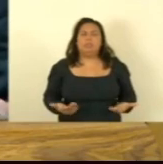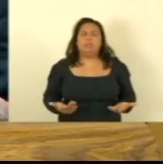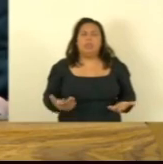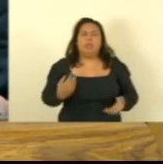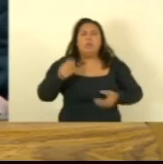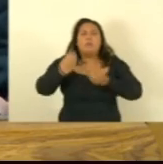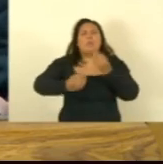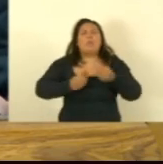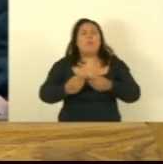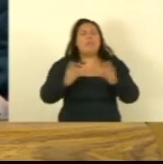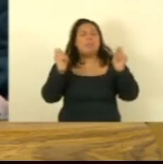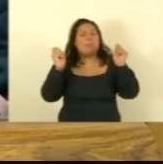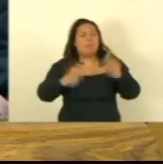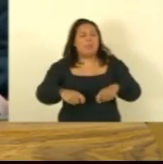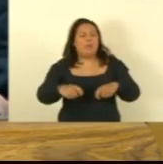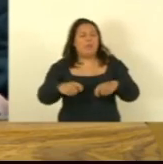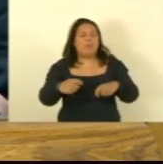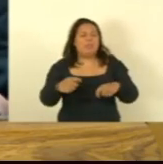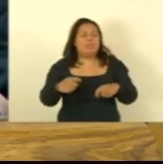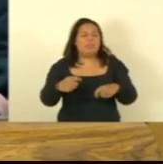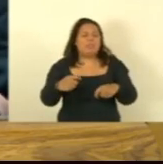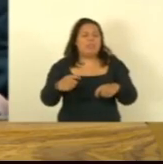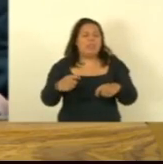Como que pode